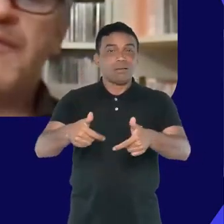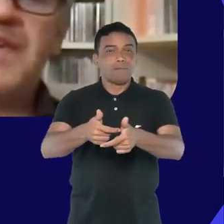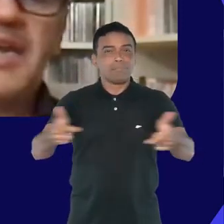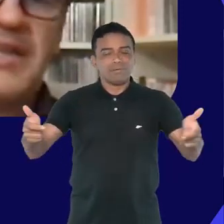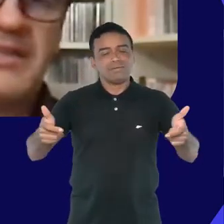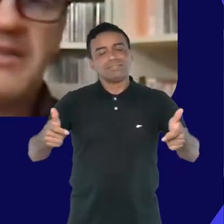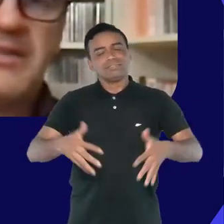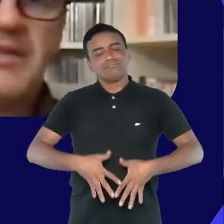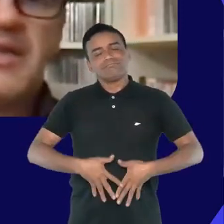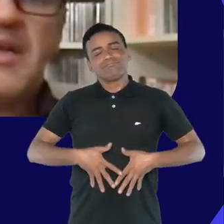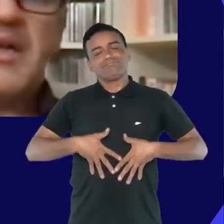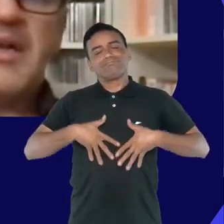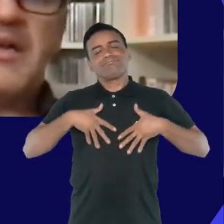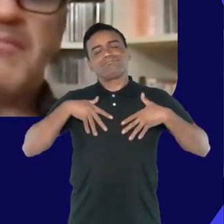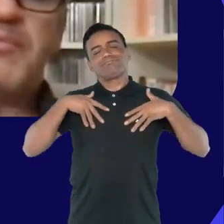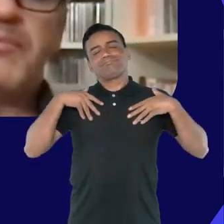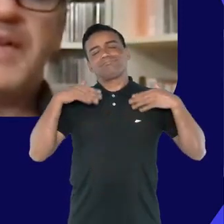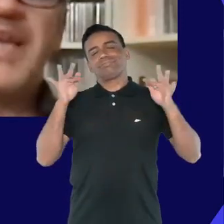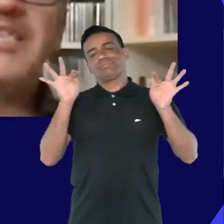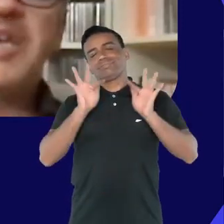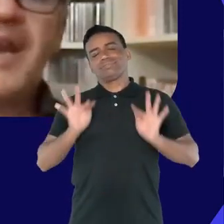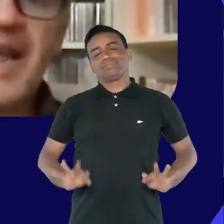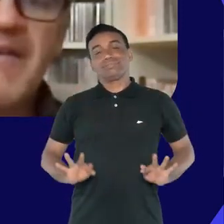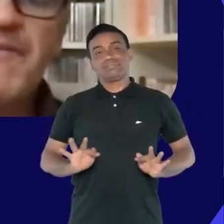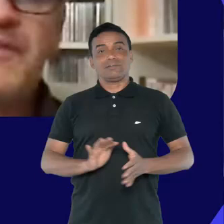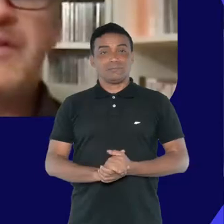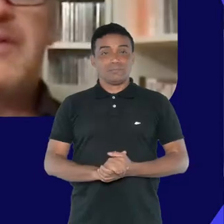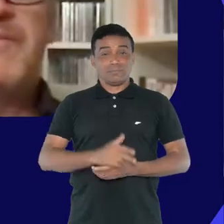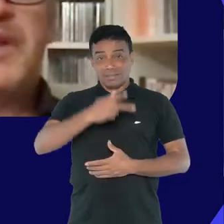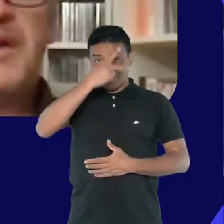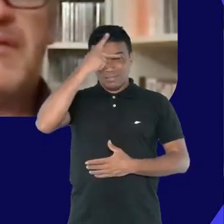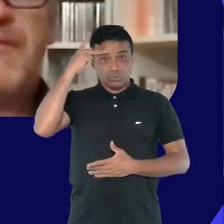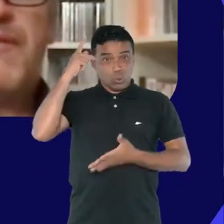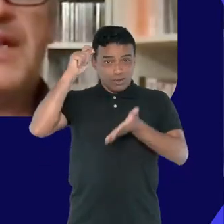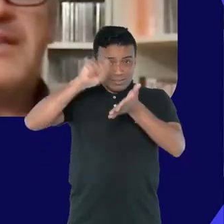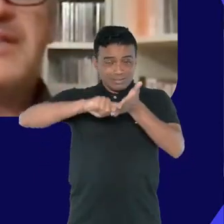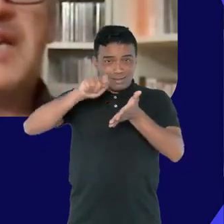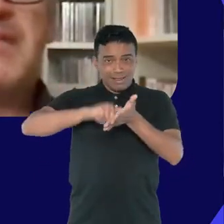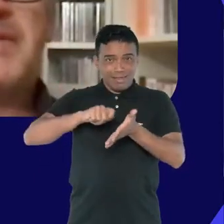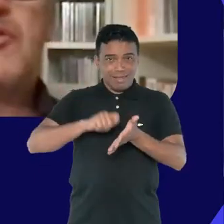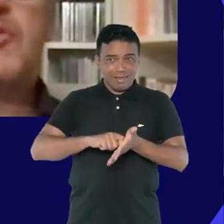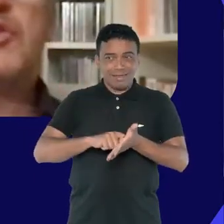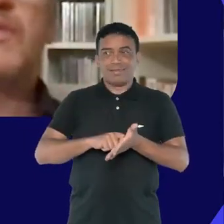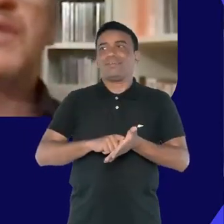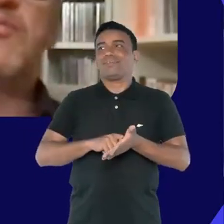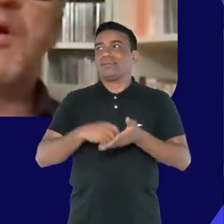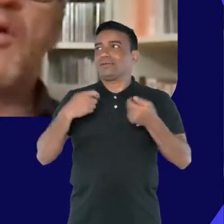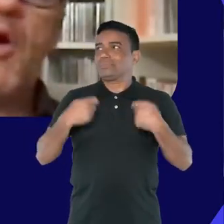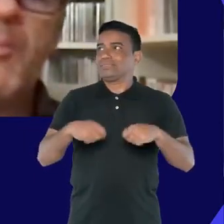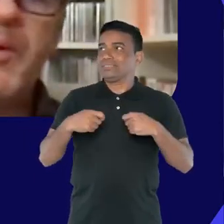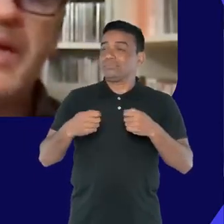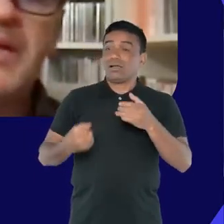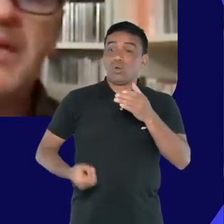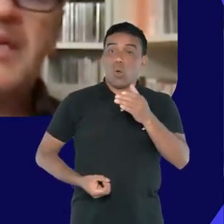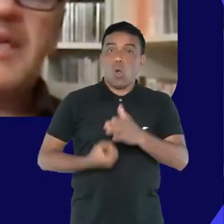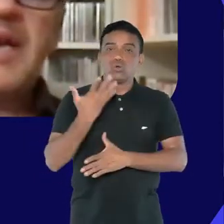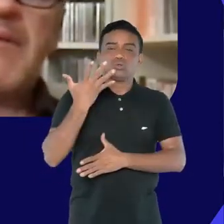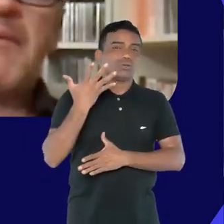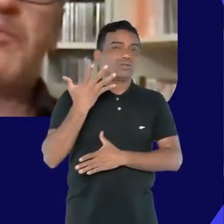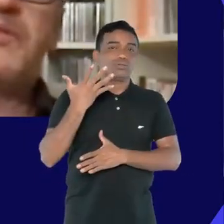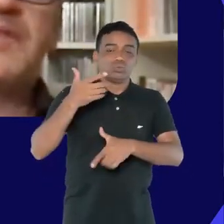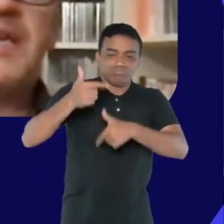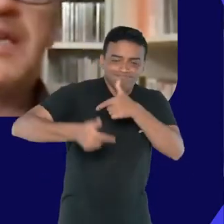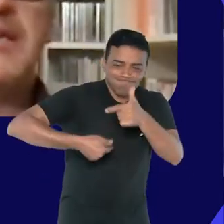altamente gratificante. Quem escreve vai necessariamente construindo uma obra